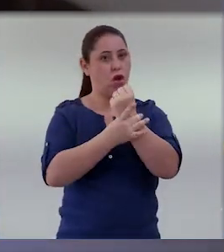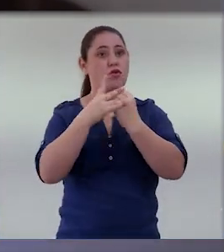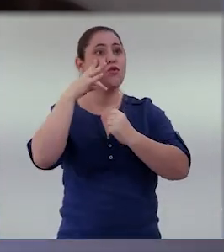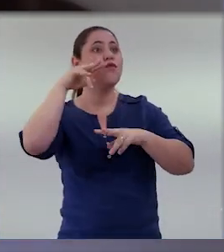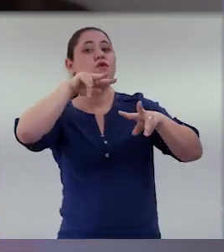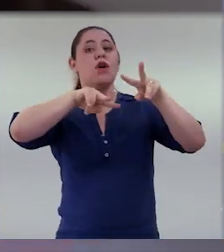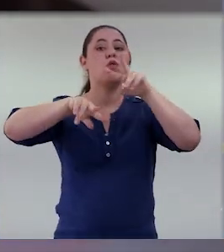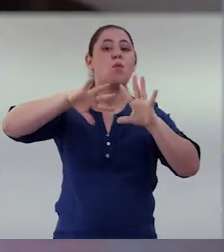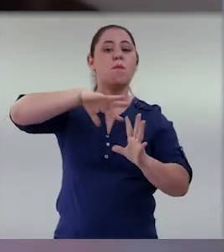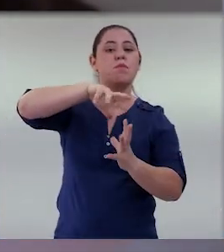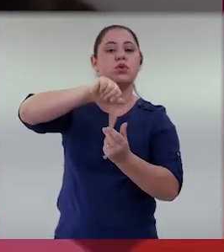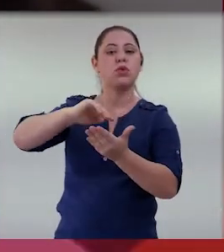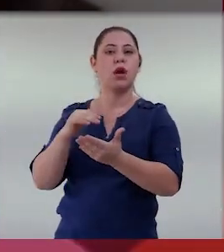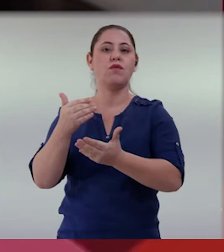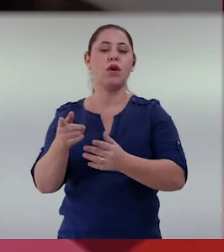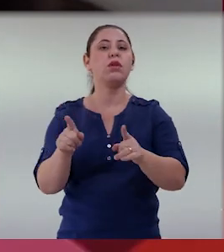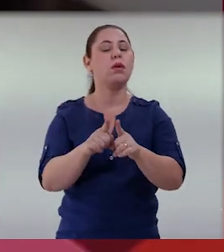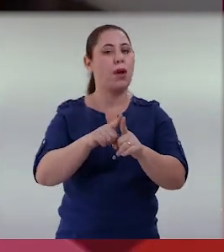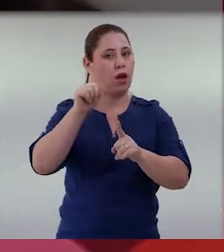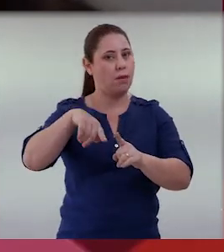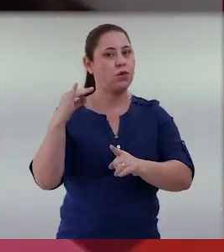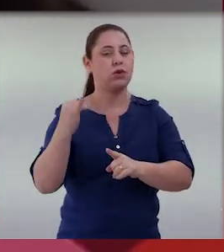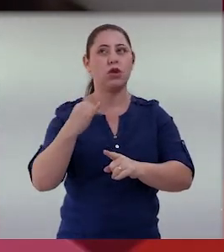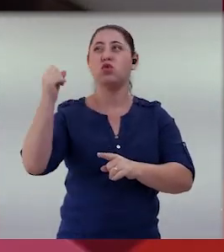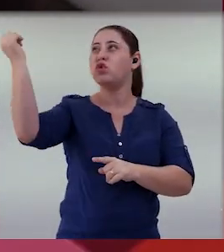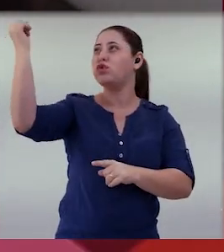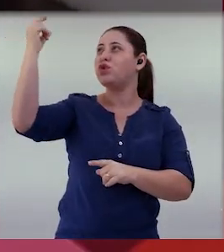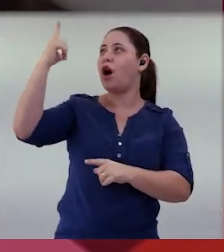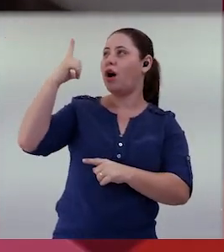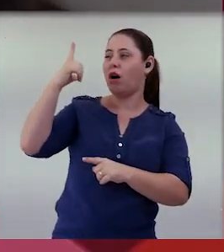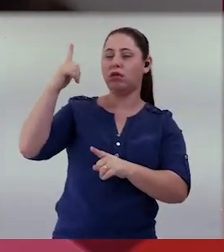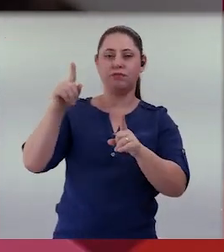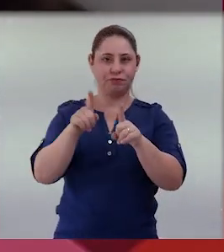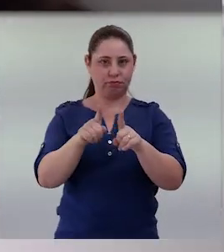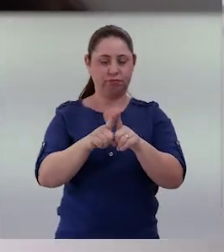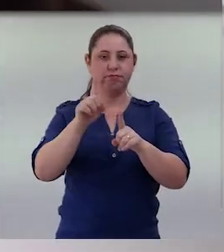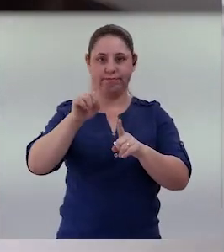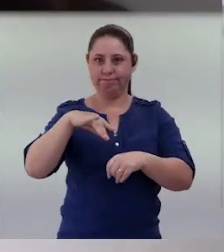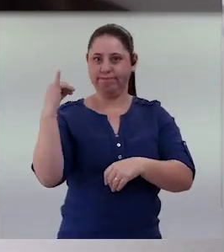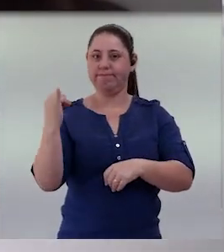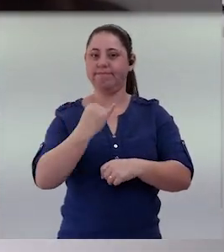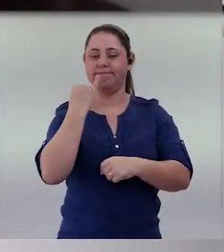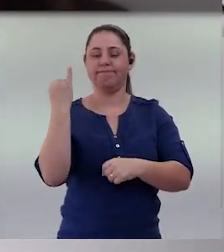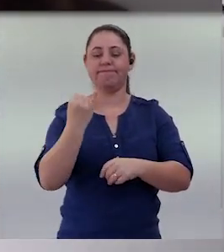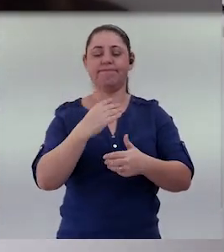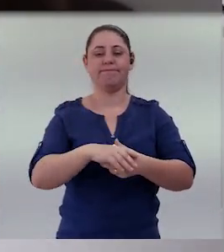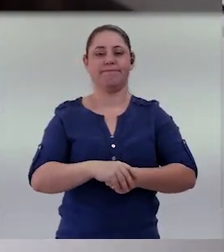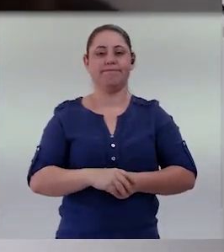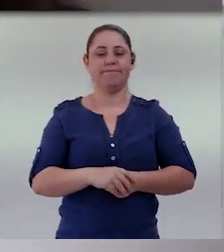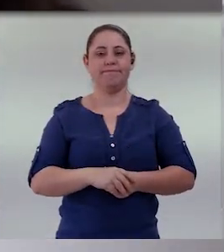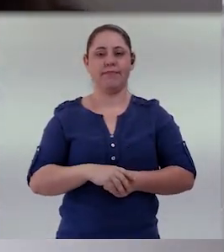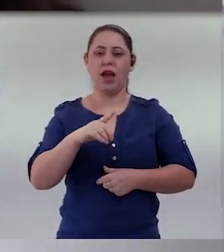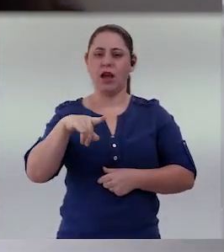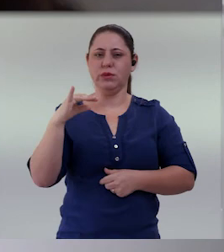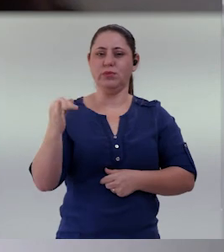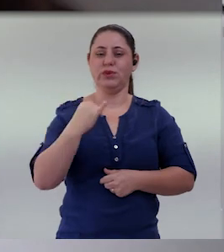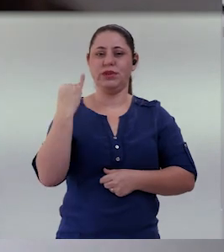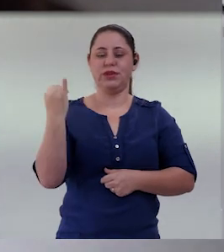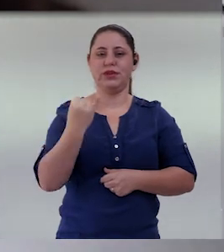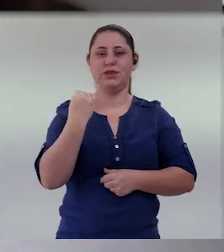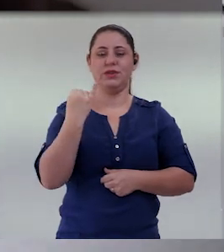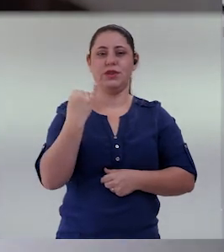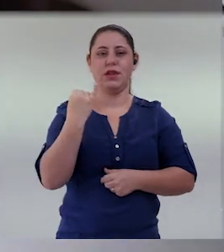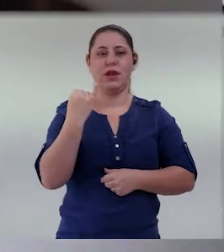Mas ver o mundo lá fora, isso é importante também. Tomar um sol é importante